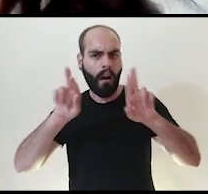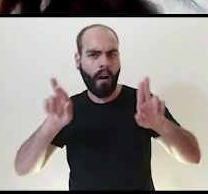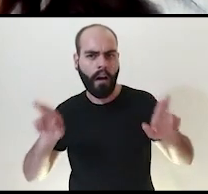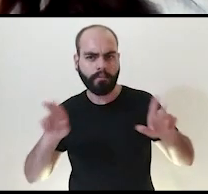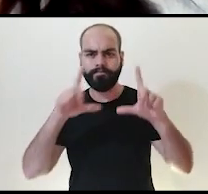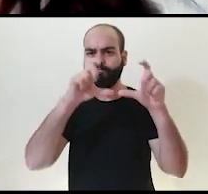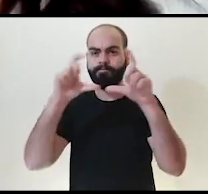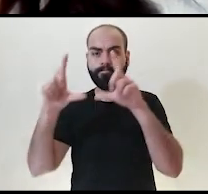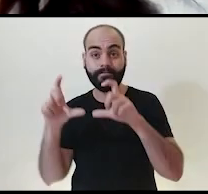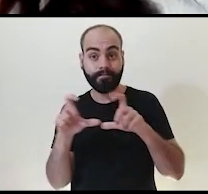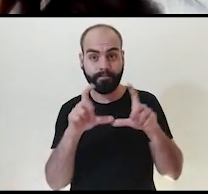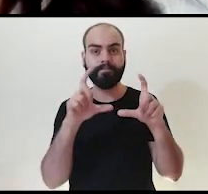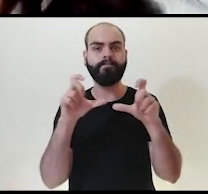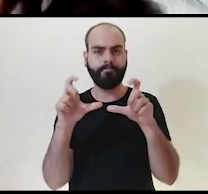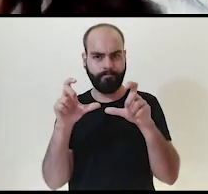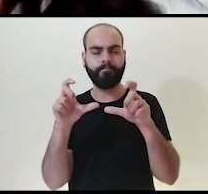fotografia em si,